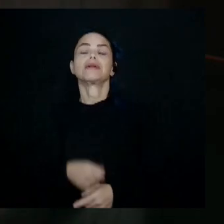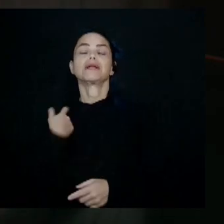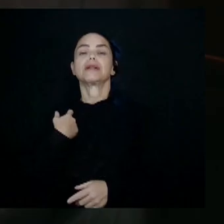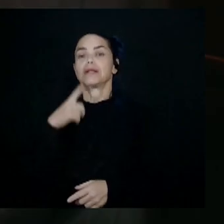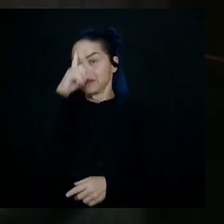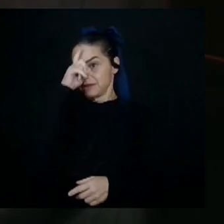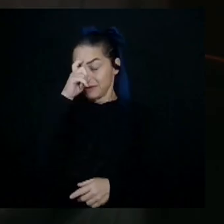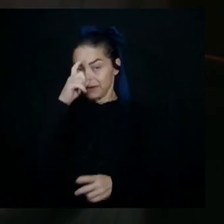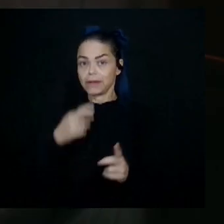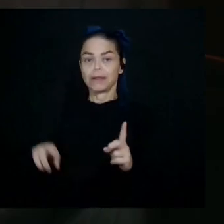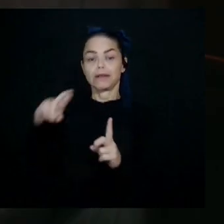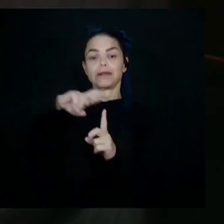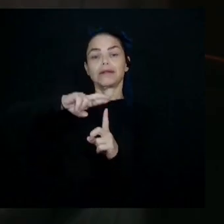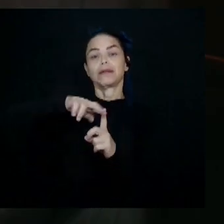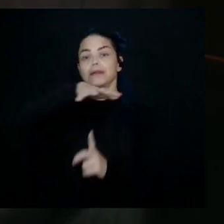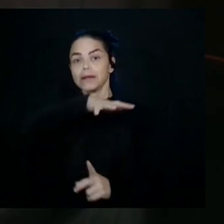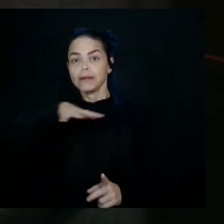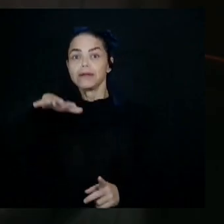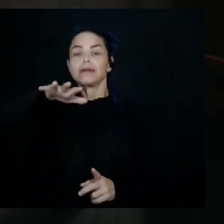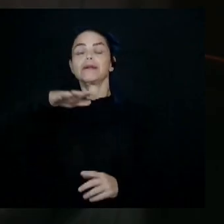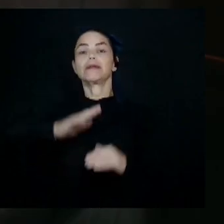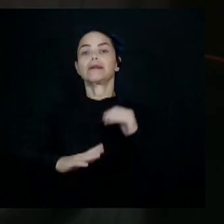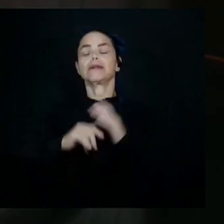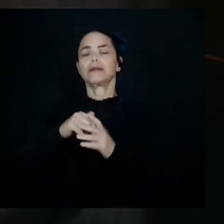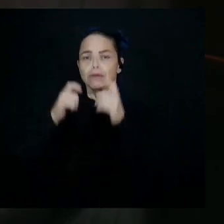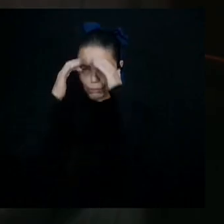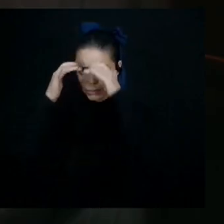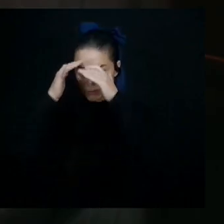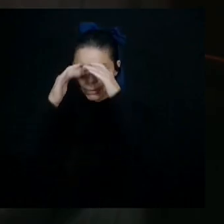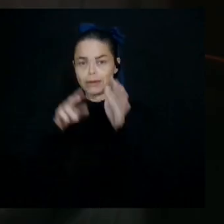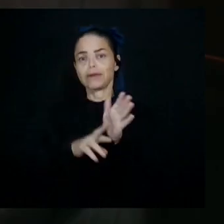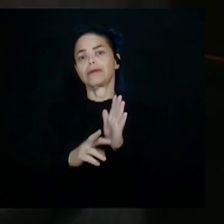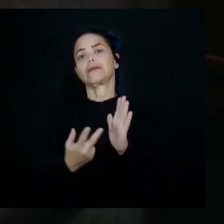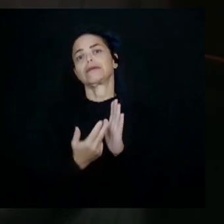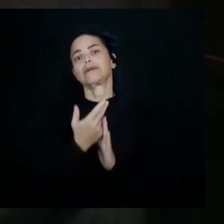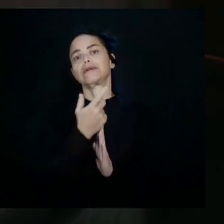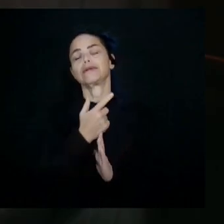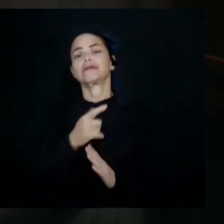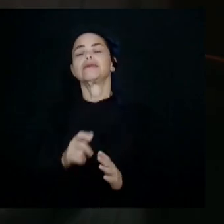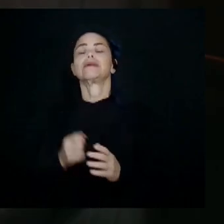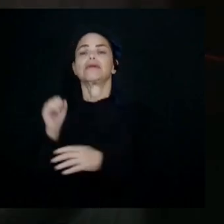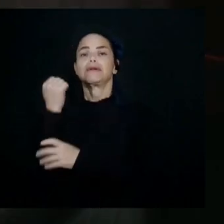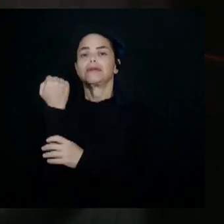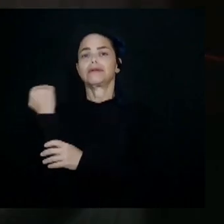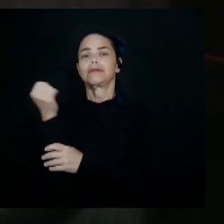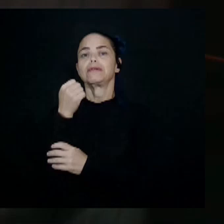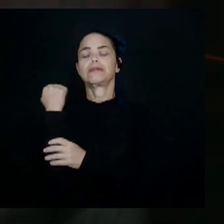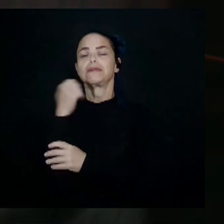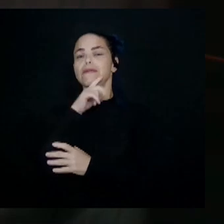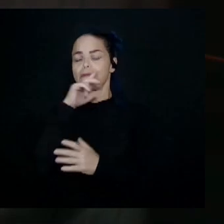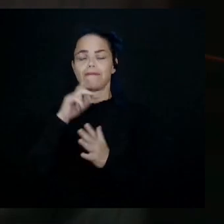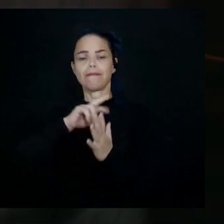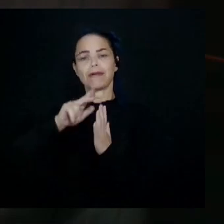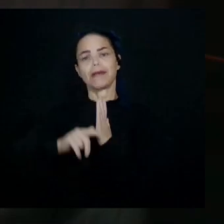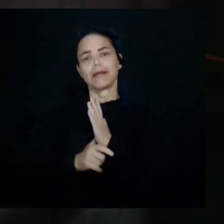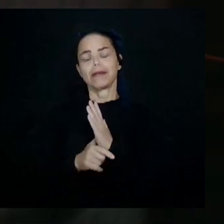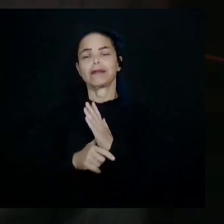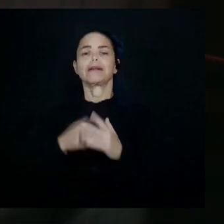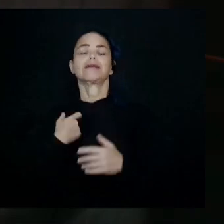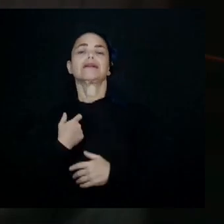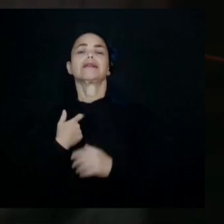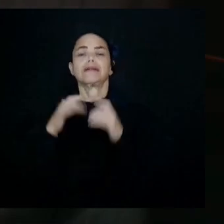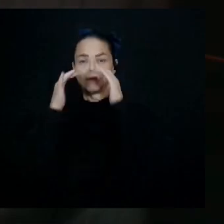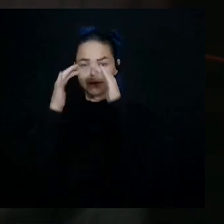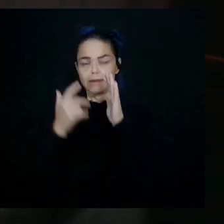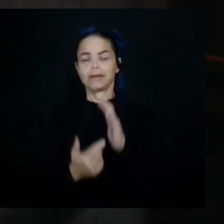regional em especialidades como neurocirurgia, ortopedia, cardiologia, urologia, cirurgia vascular, cirurgia plástica e